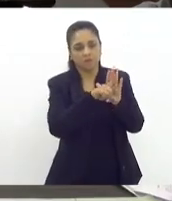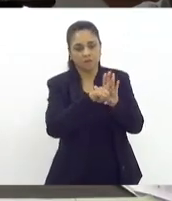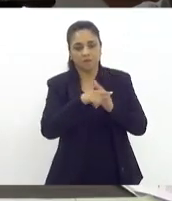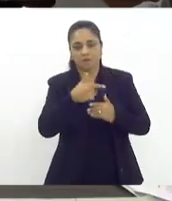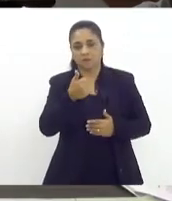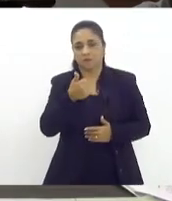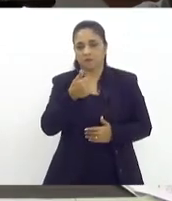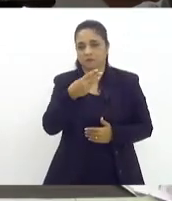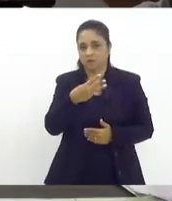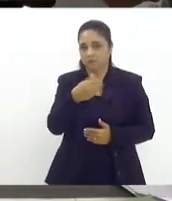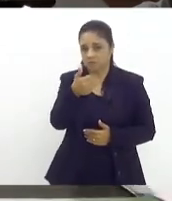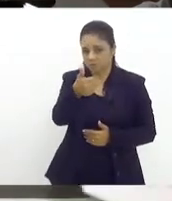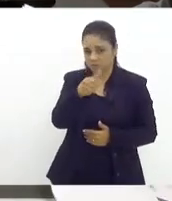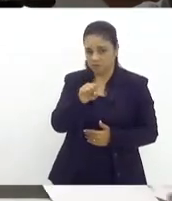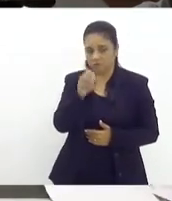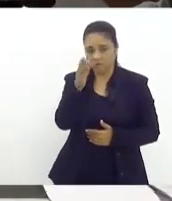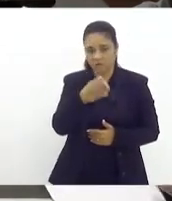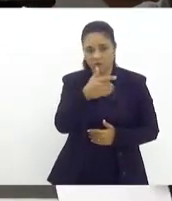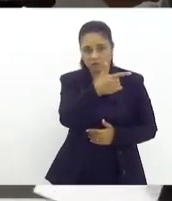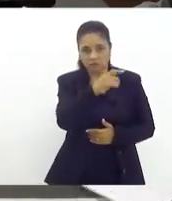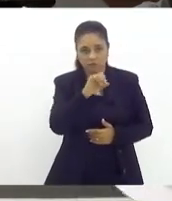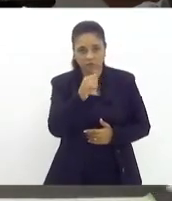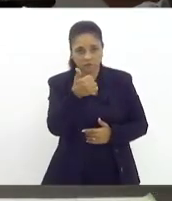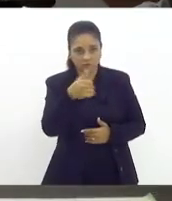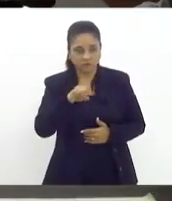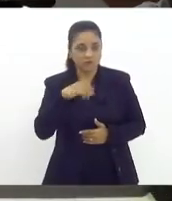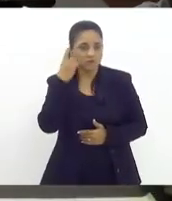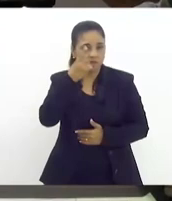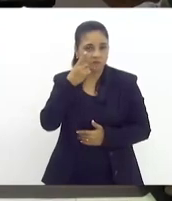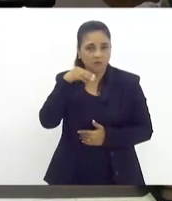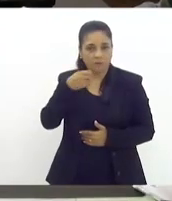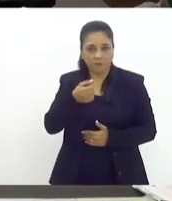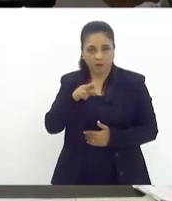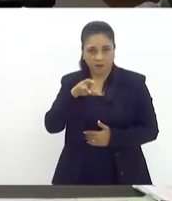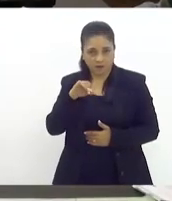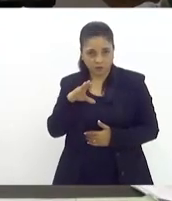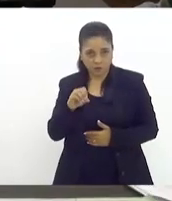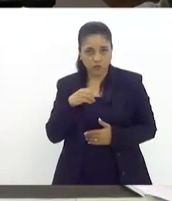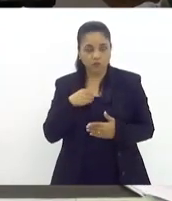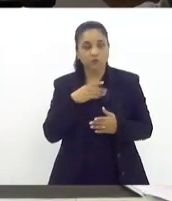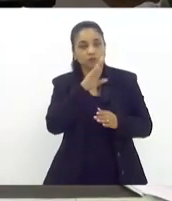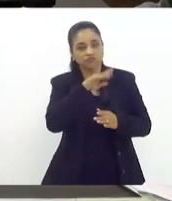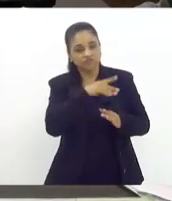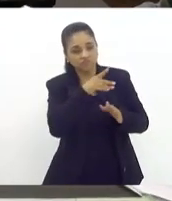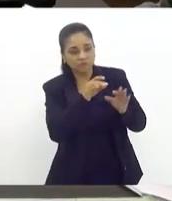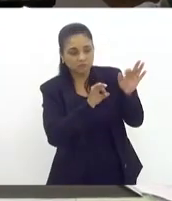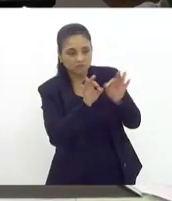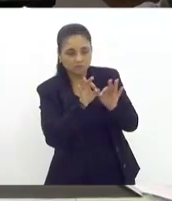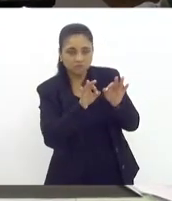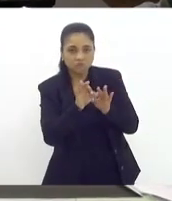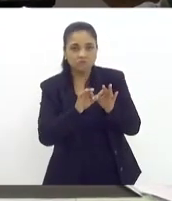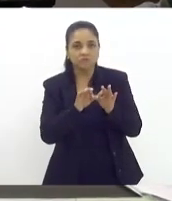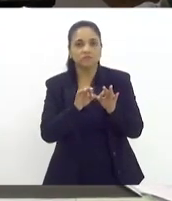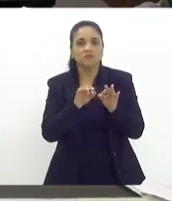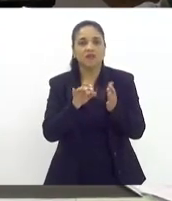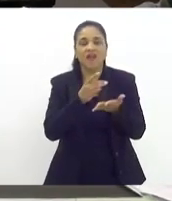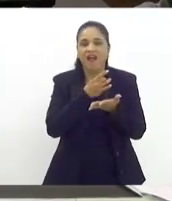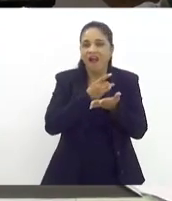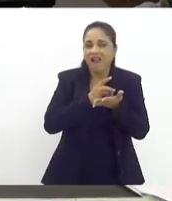PL 1318 de 19, de autoria do deputado Márcio Canella, que institui o programa de atendimento aos portadores de